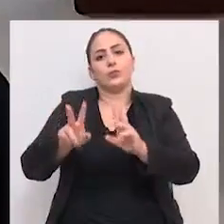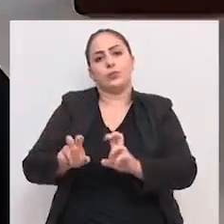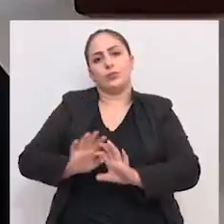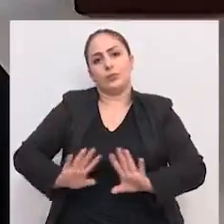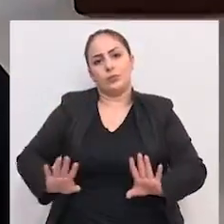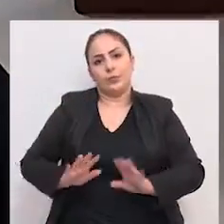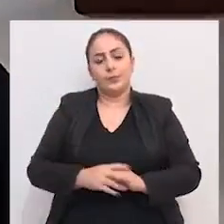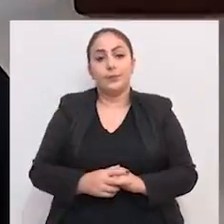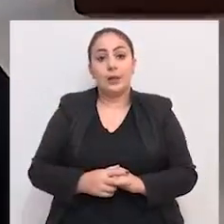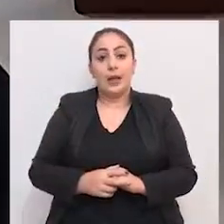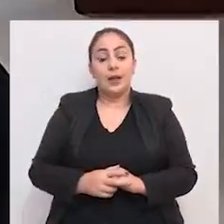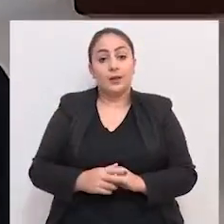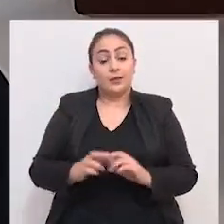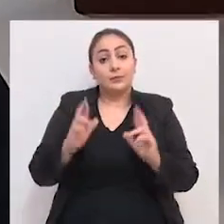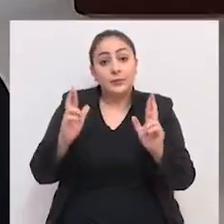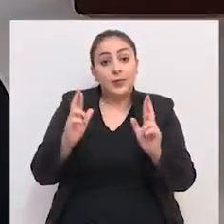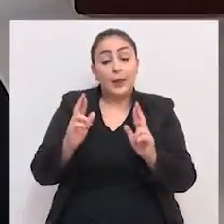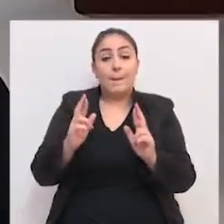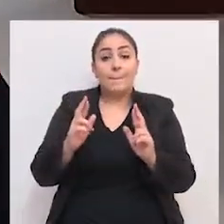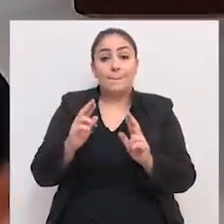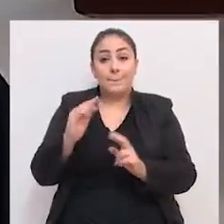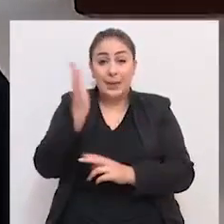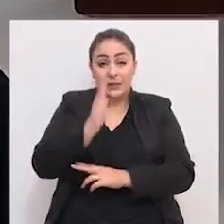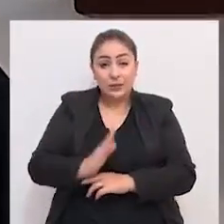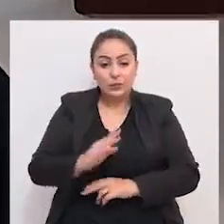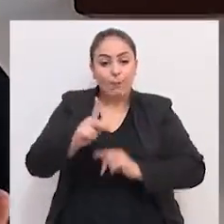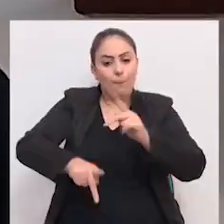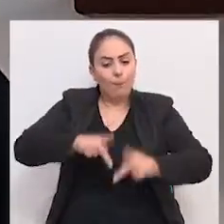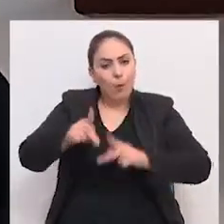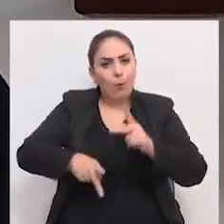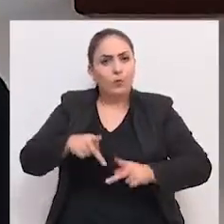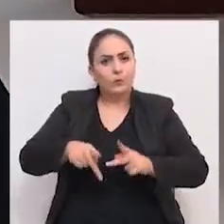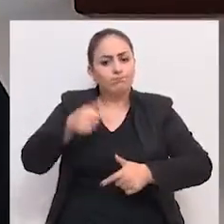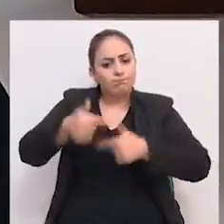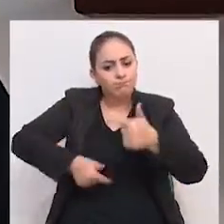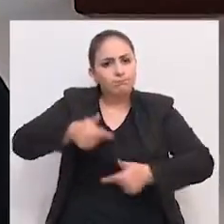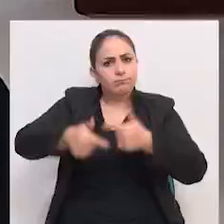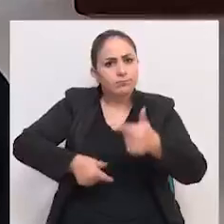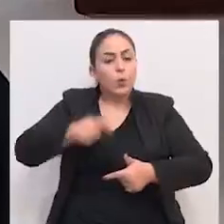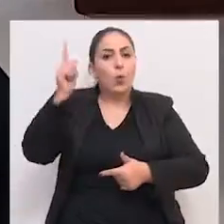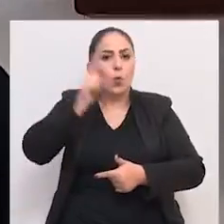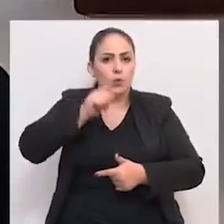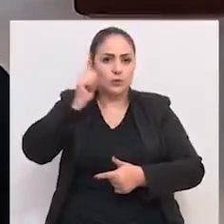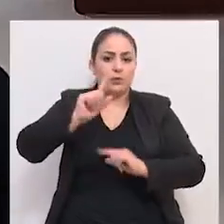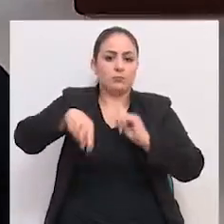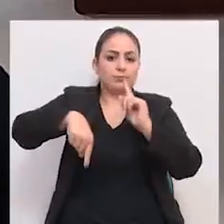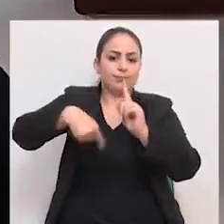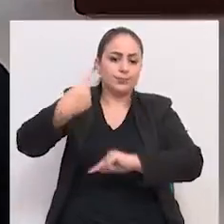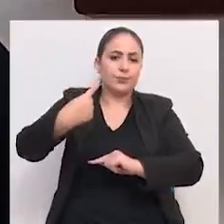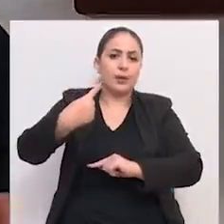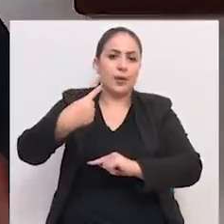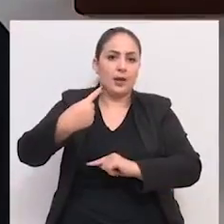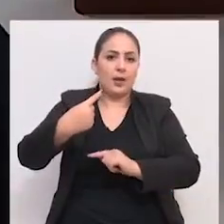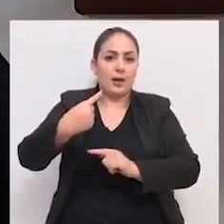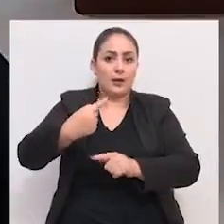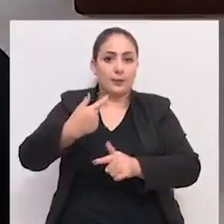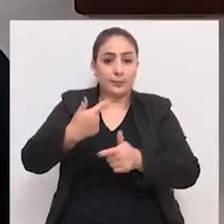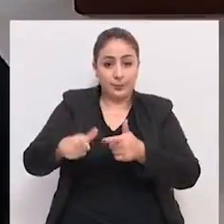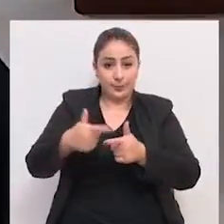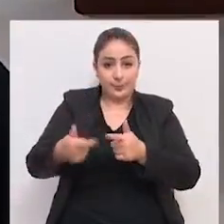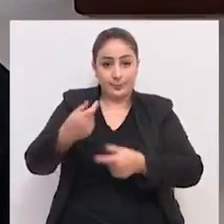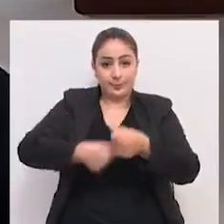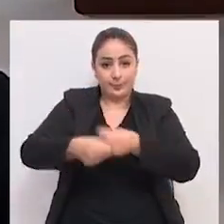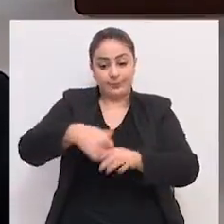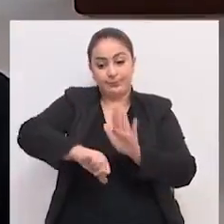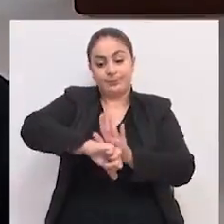o Brasil é um país que tem um povo trabalhador, um povo que consegue superar as suas crises. Já superamos